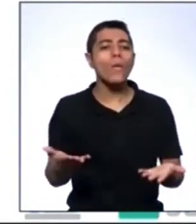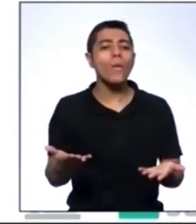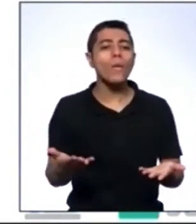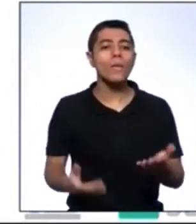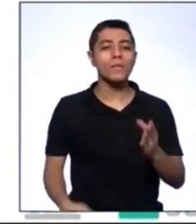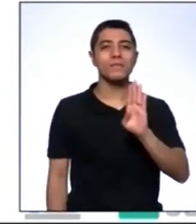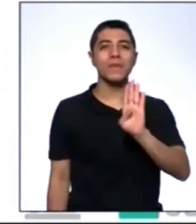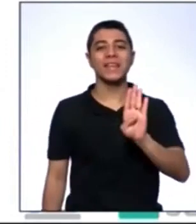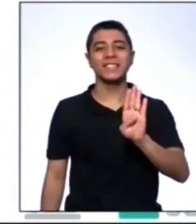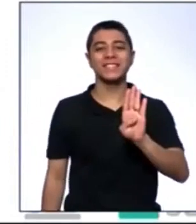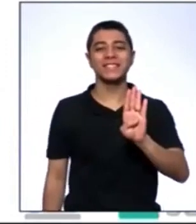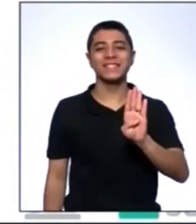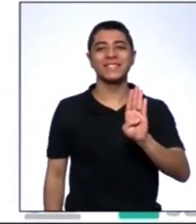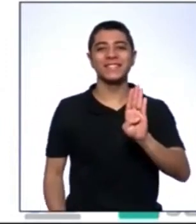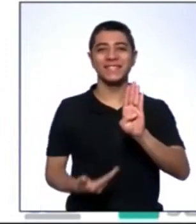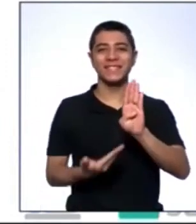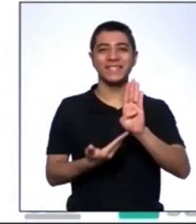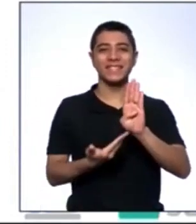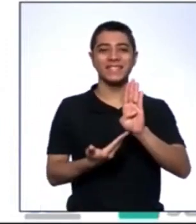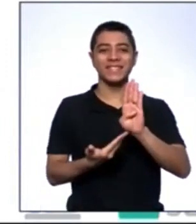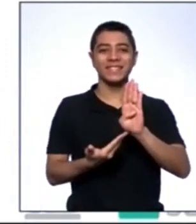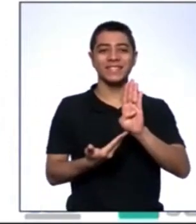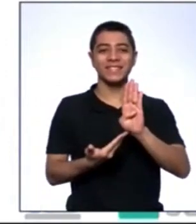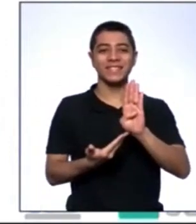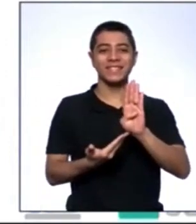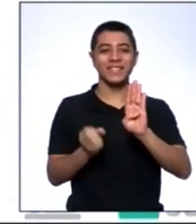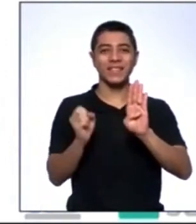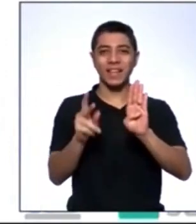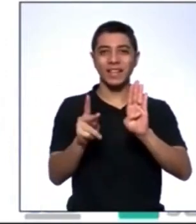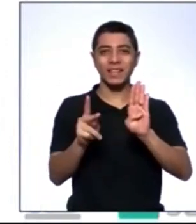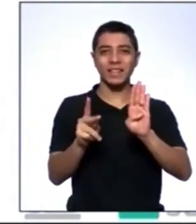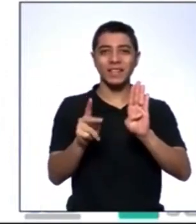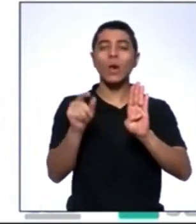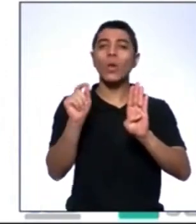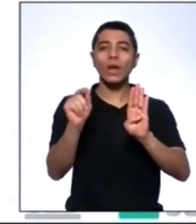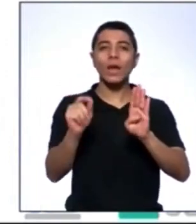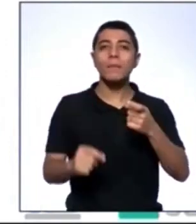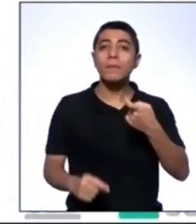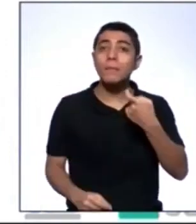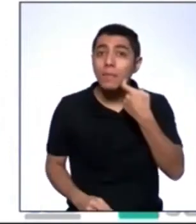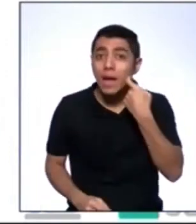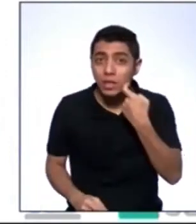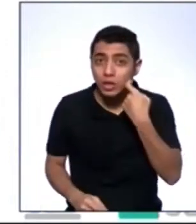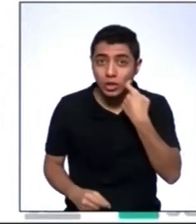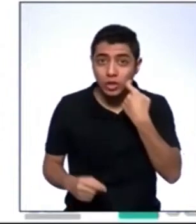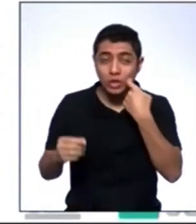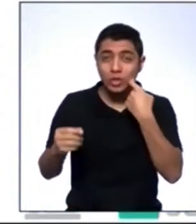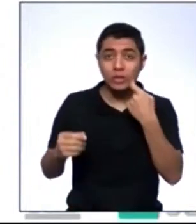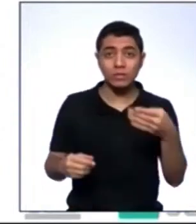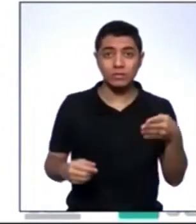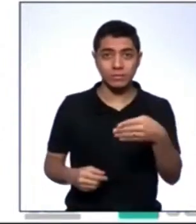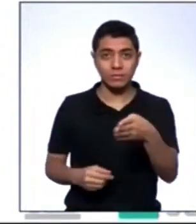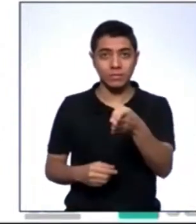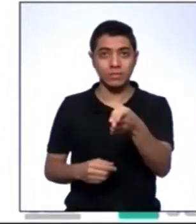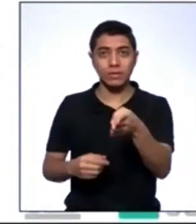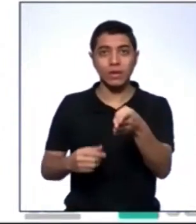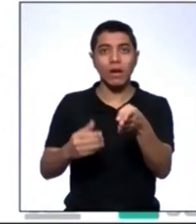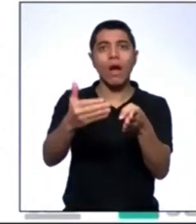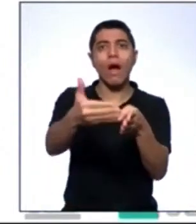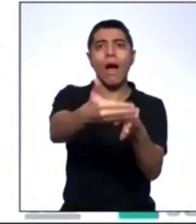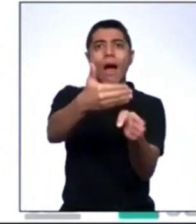Você está vendo lá, ó, um peixe e as pernas humanas, misturando características de